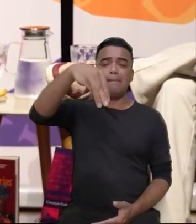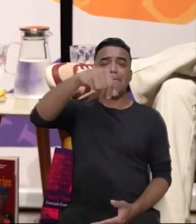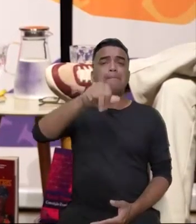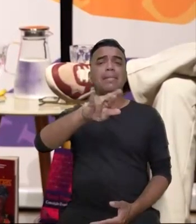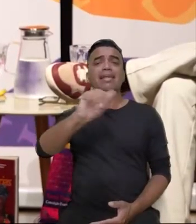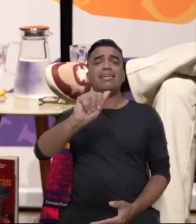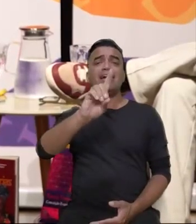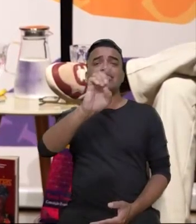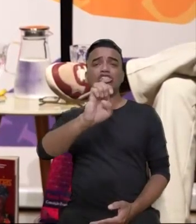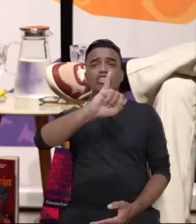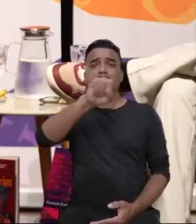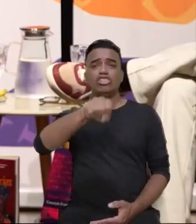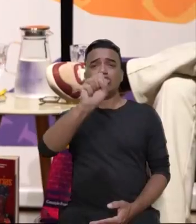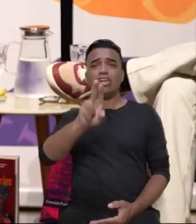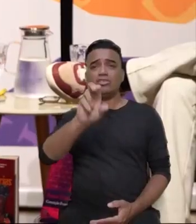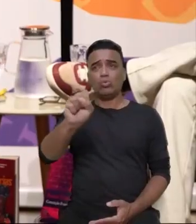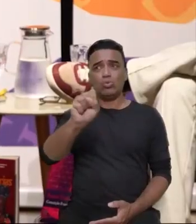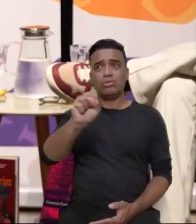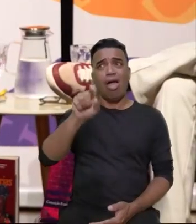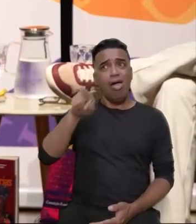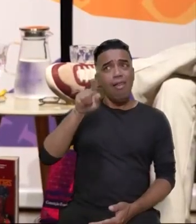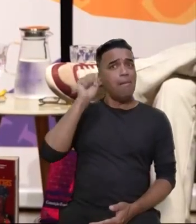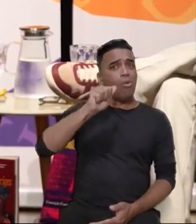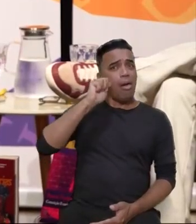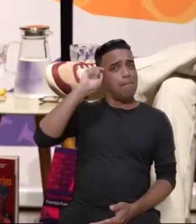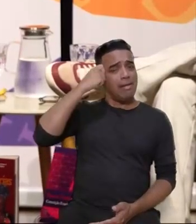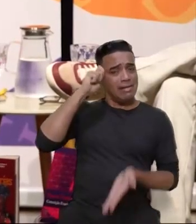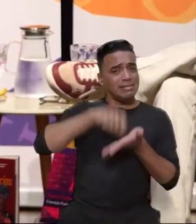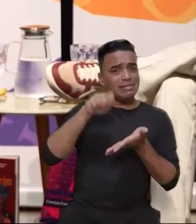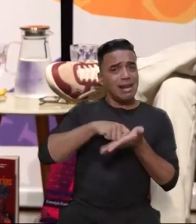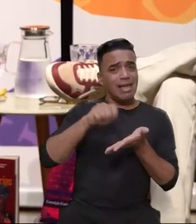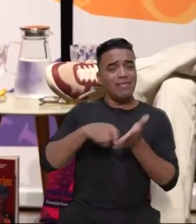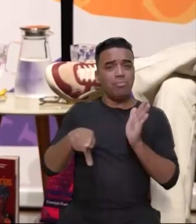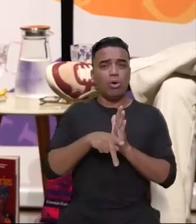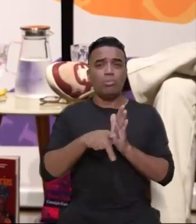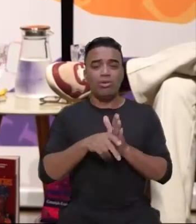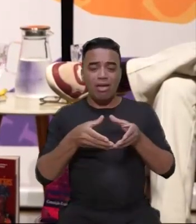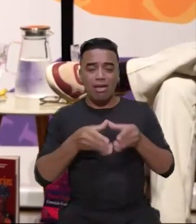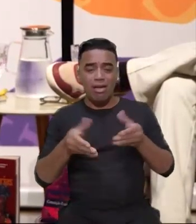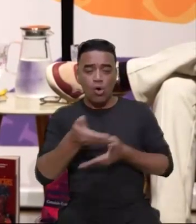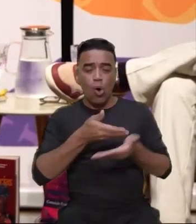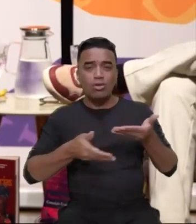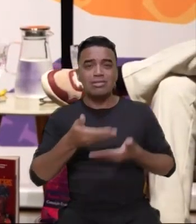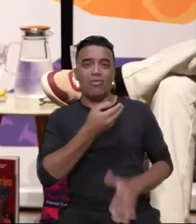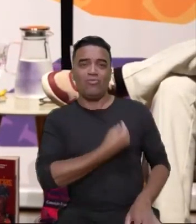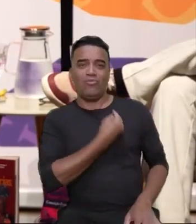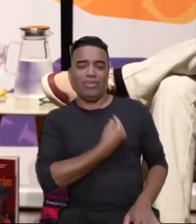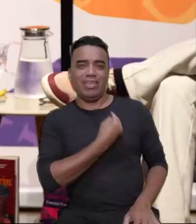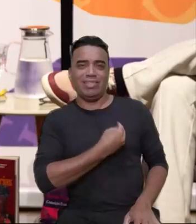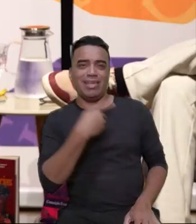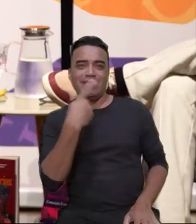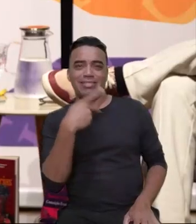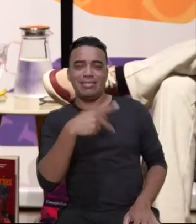de Jesus, quando ela escreve a partir da condição experimentada por ela, vivida por ela,